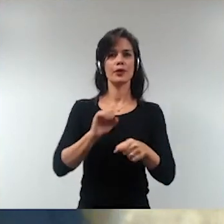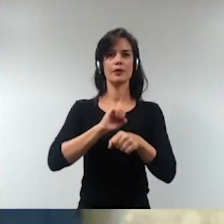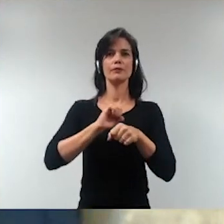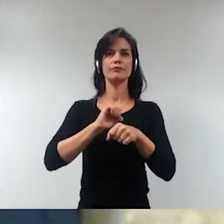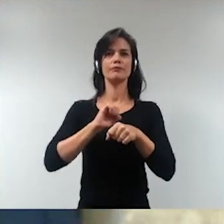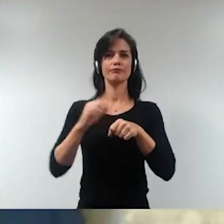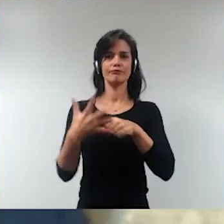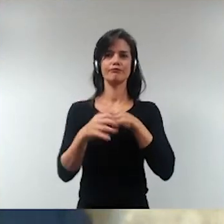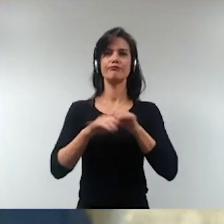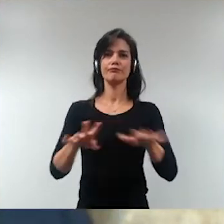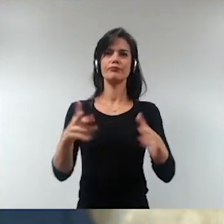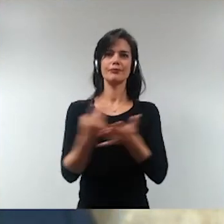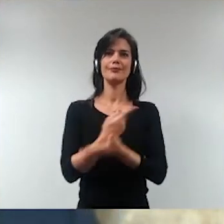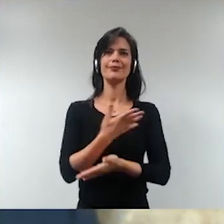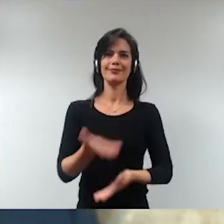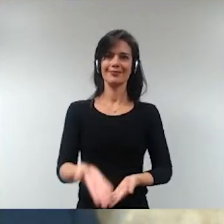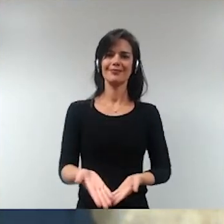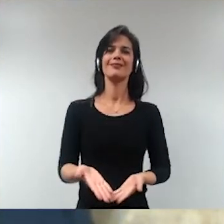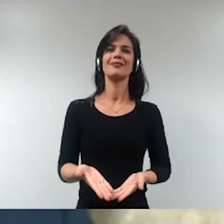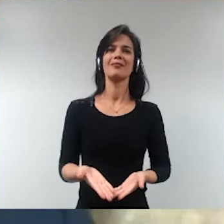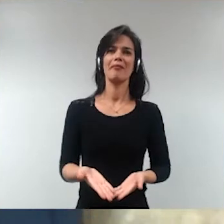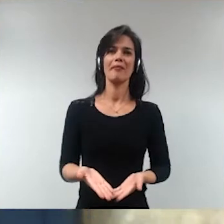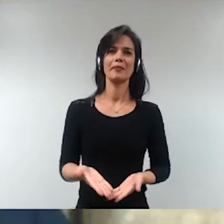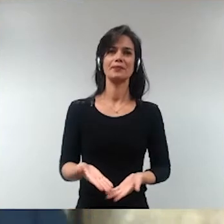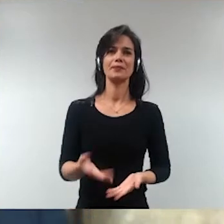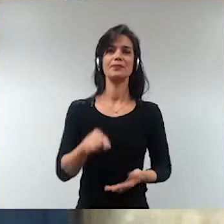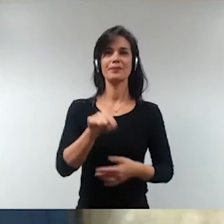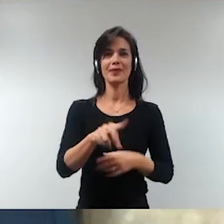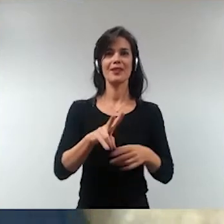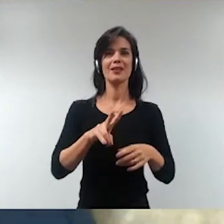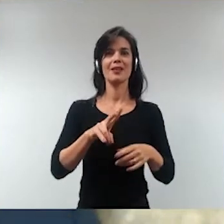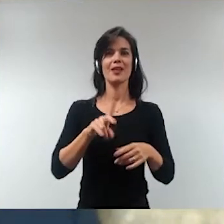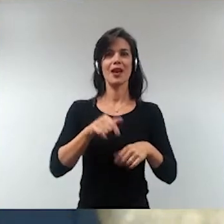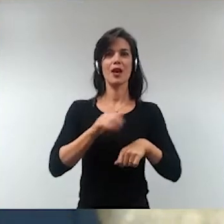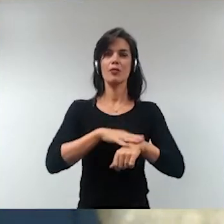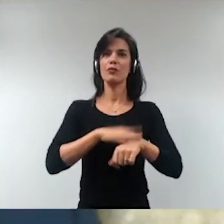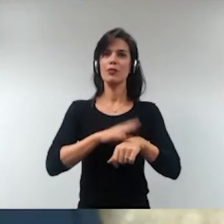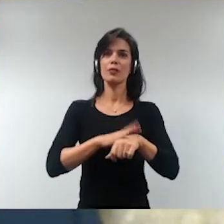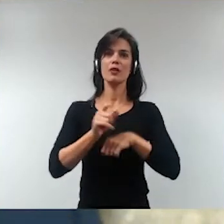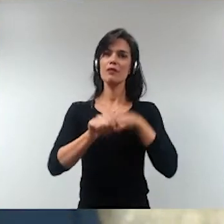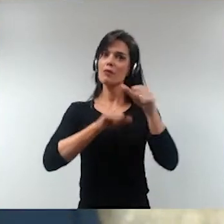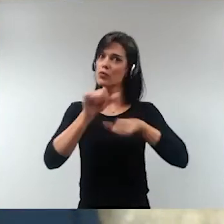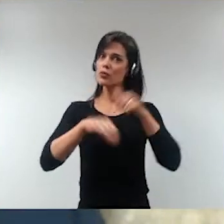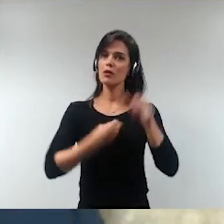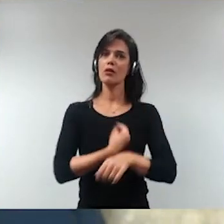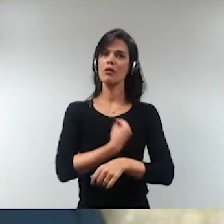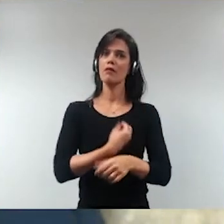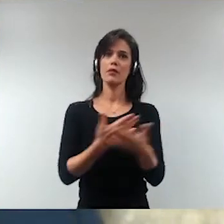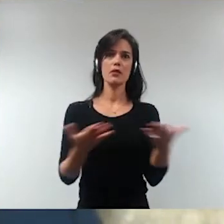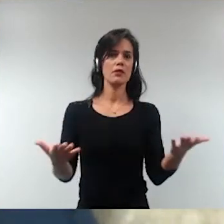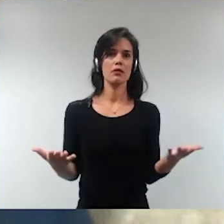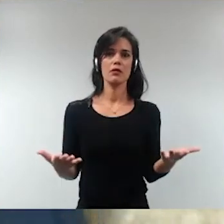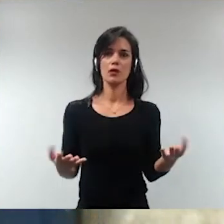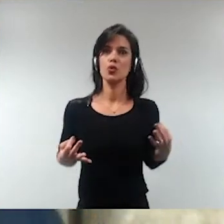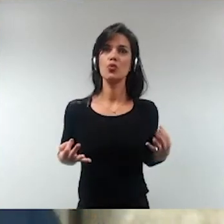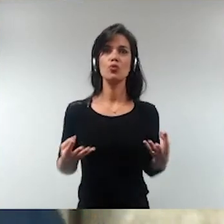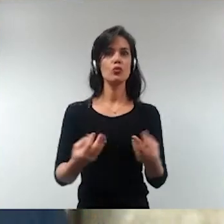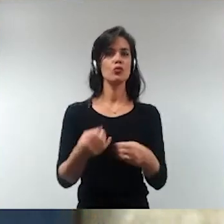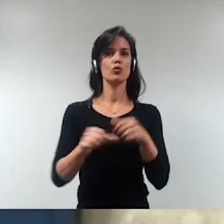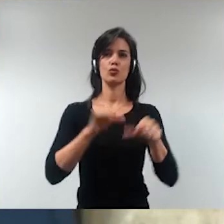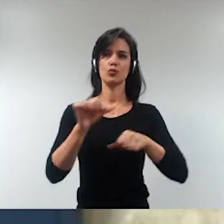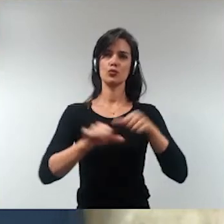por conta do coronavírus que veio aí realmente e modificou tudo. A